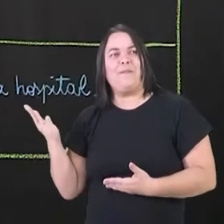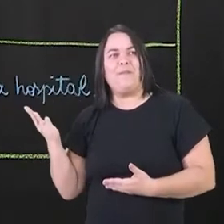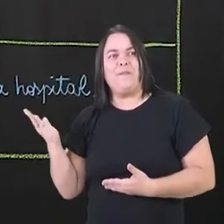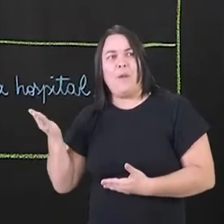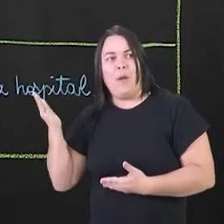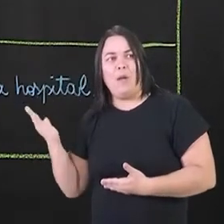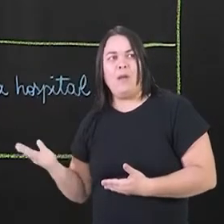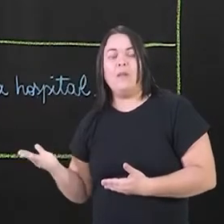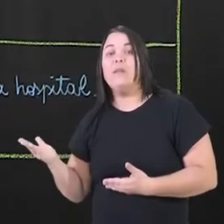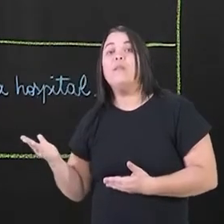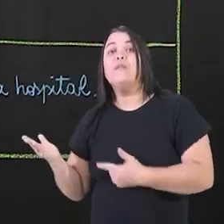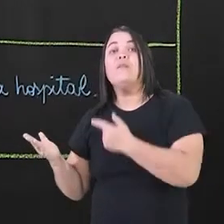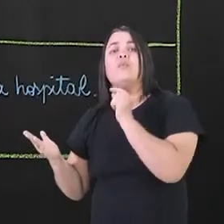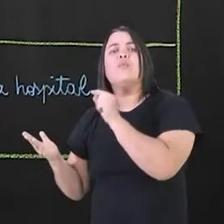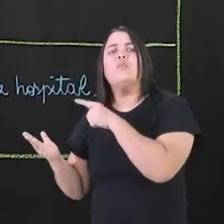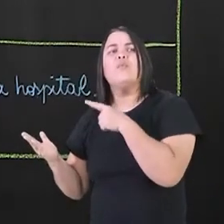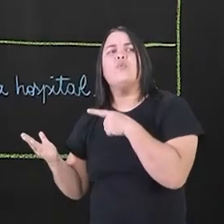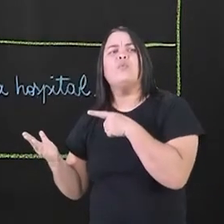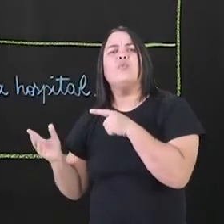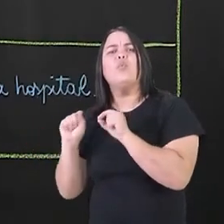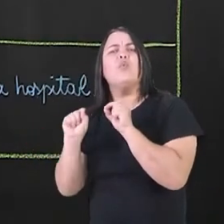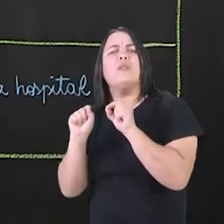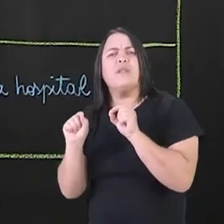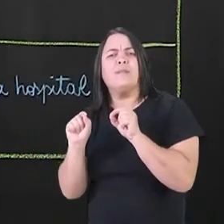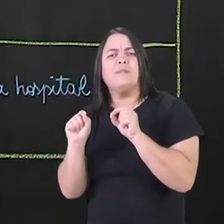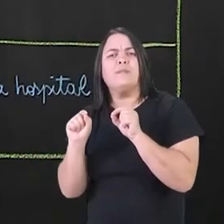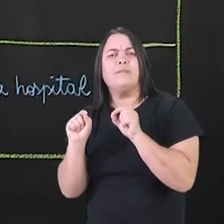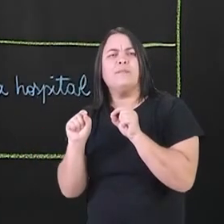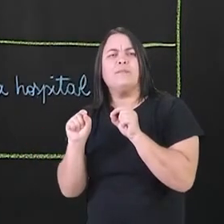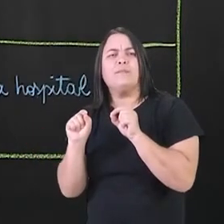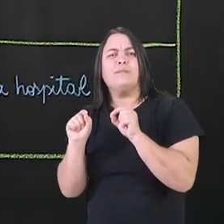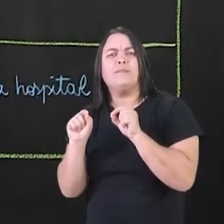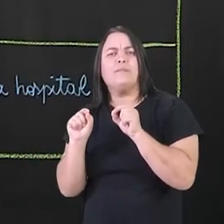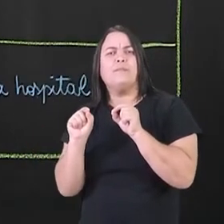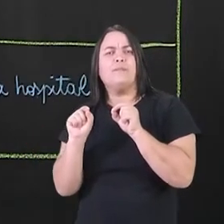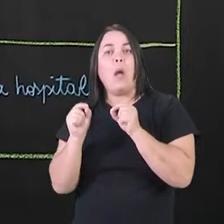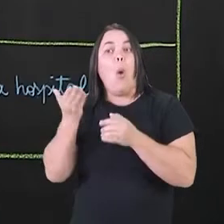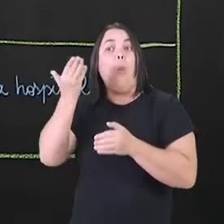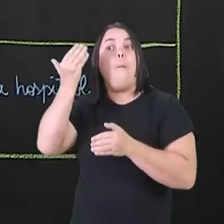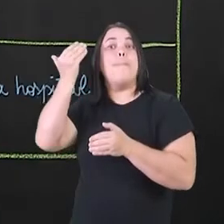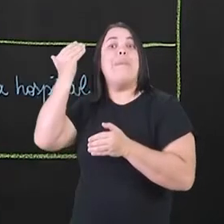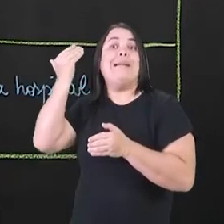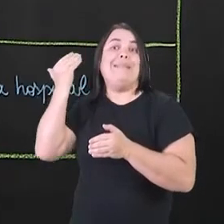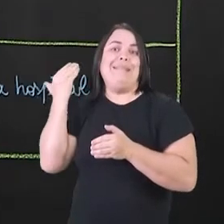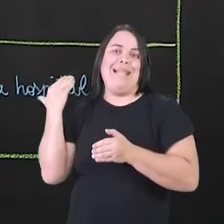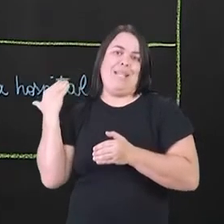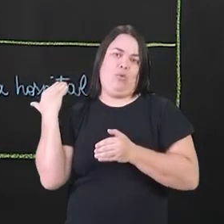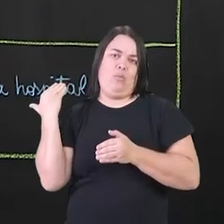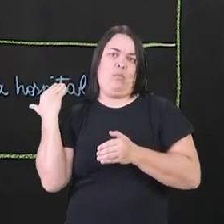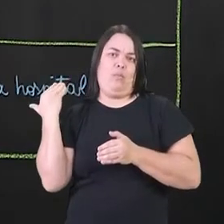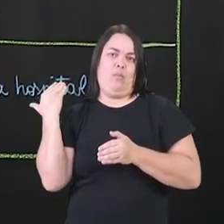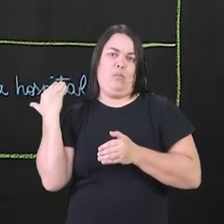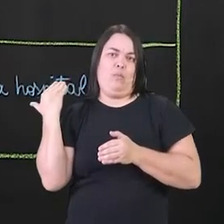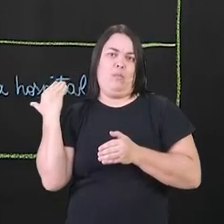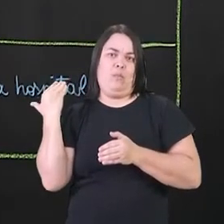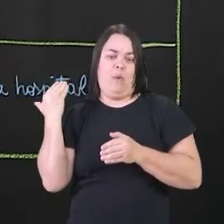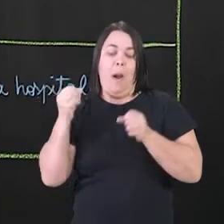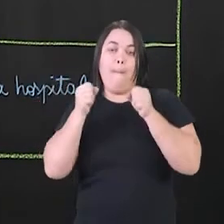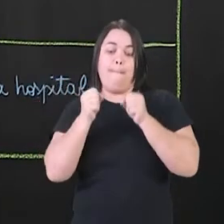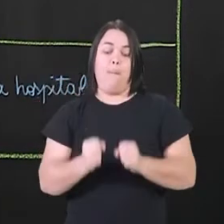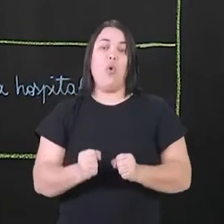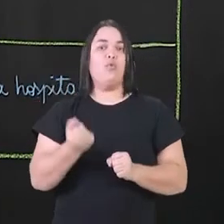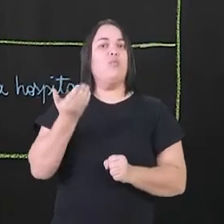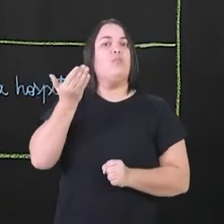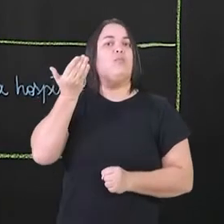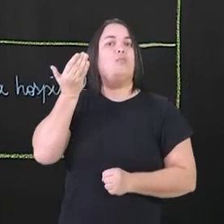trouxe o could. O could nada mais é do que o passado do verbo can. Então, se o can é poder,